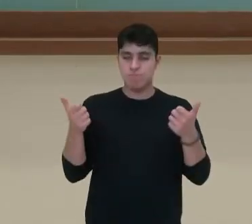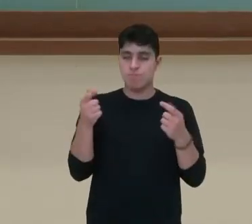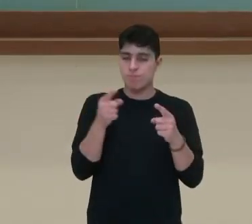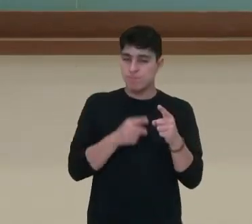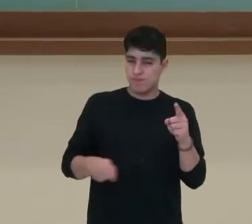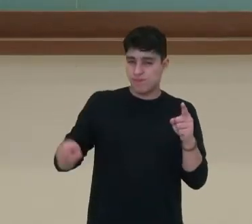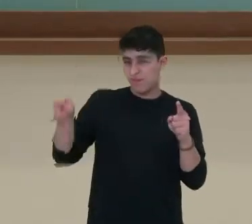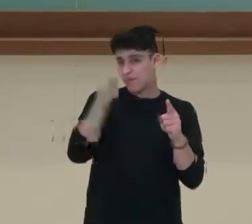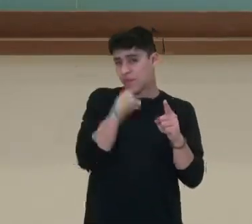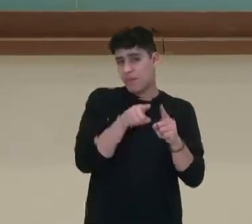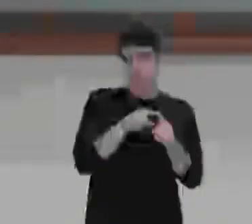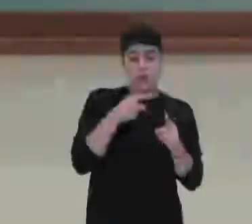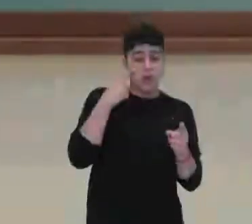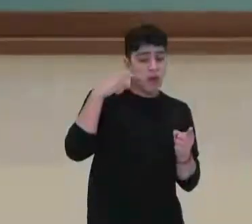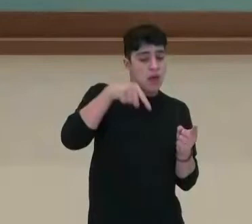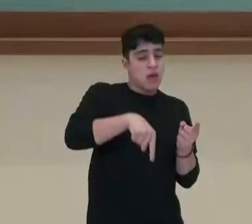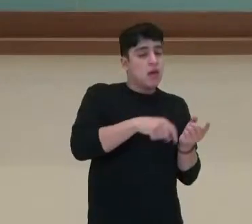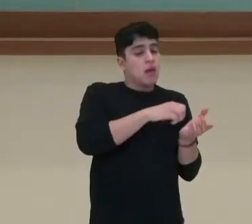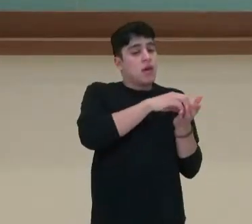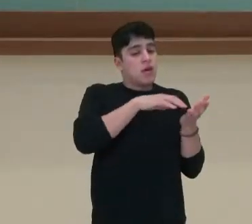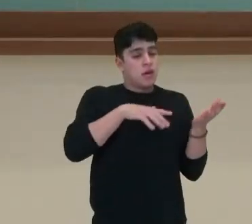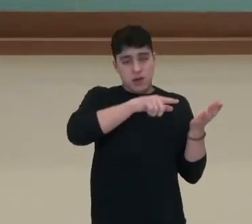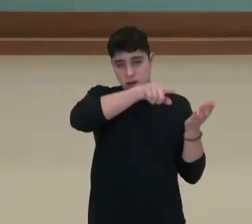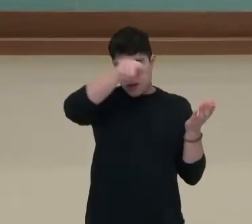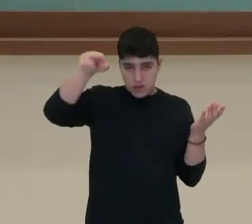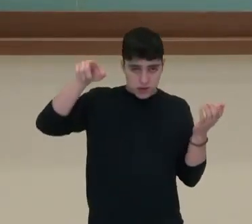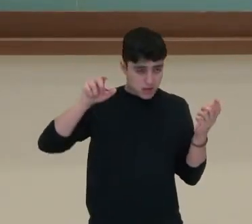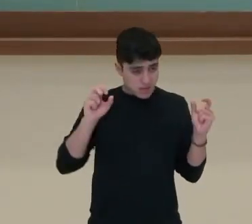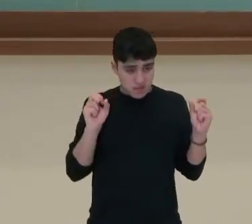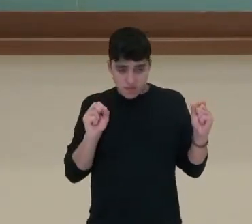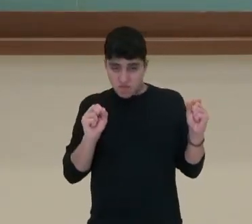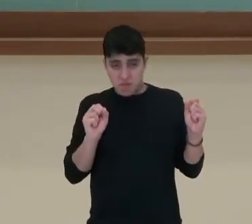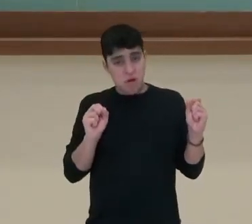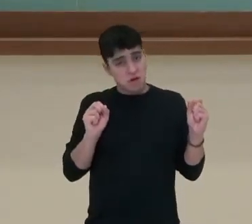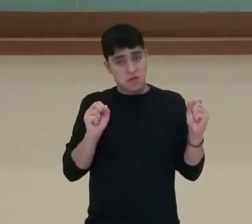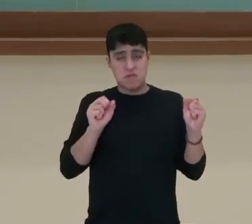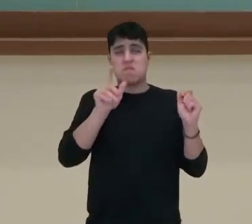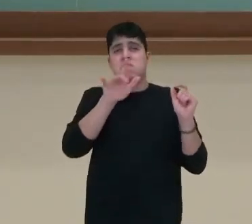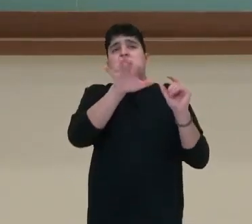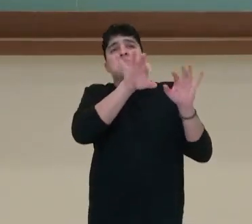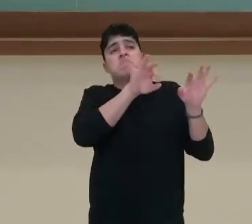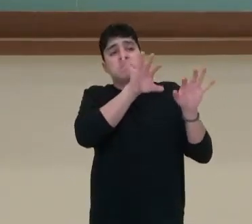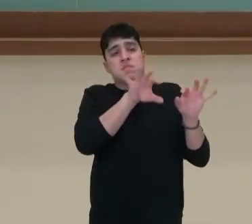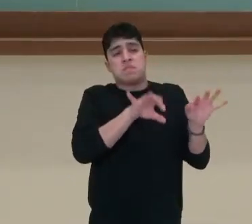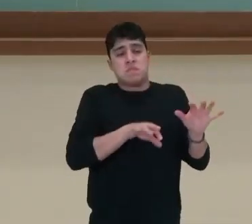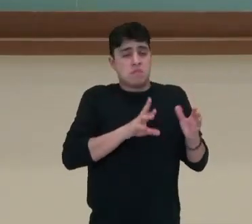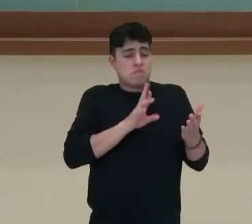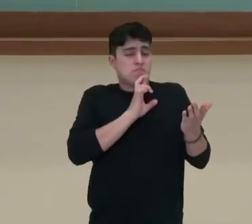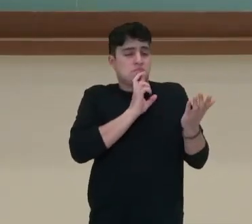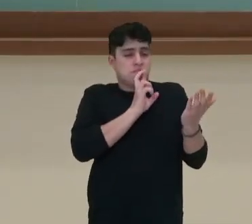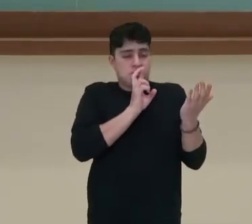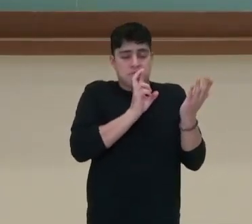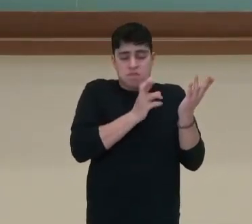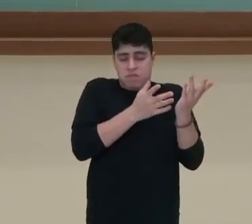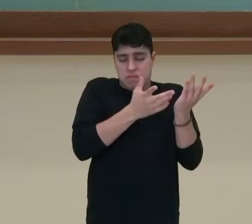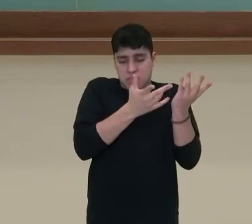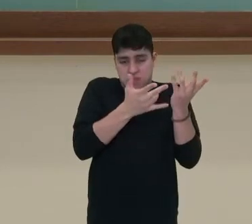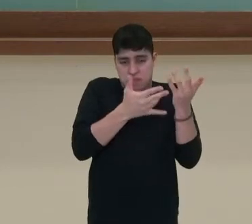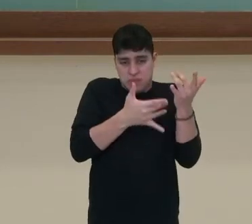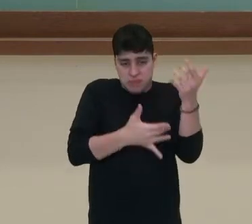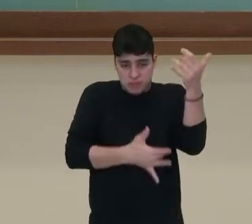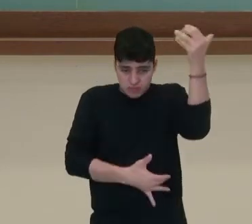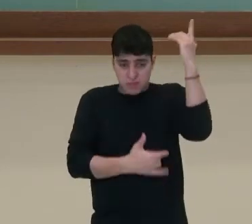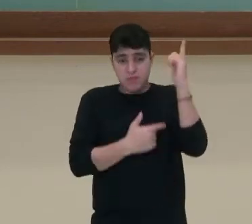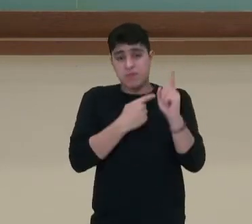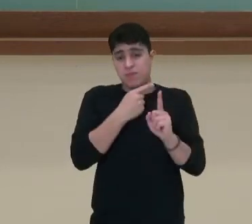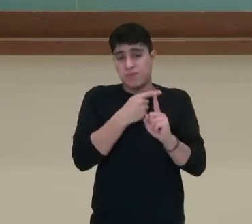Voltamos. Então, nessa atividade, você poderia ter muitas respostas, porque são muitas as ações, as atividades que